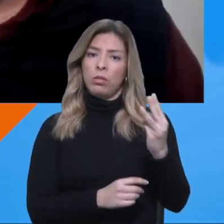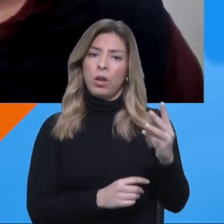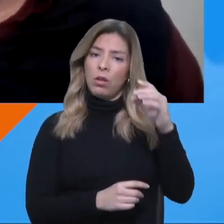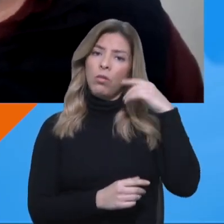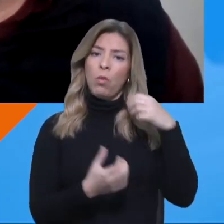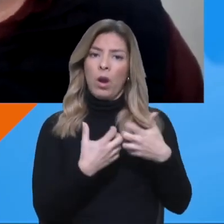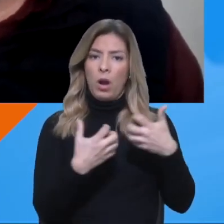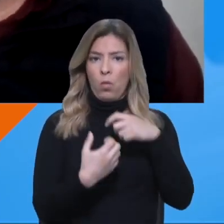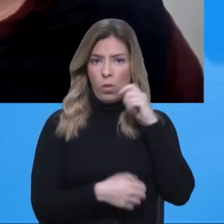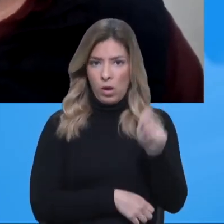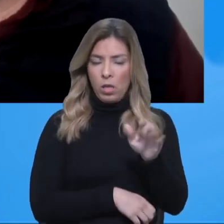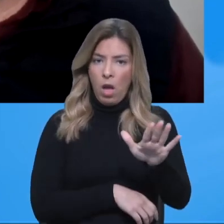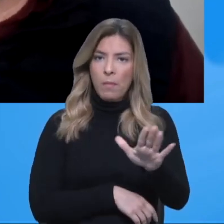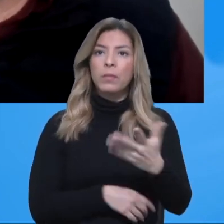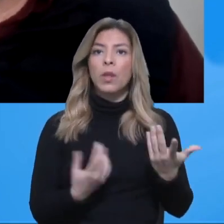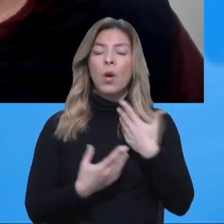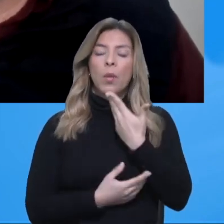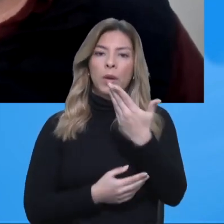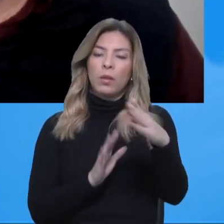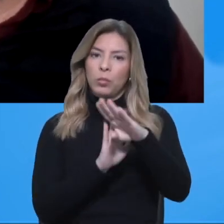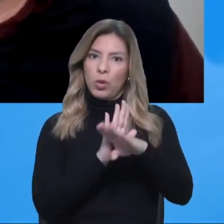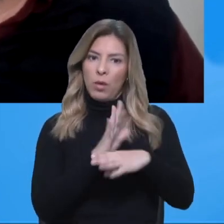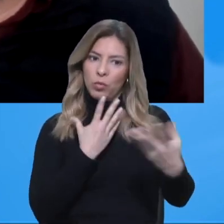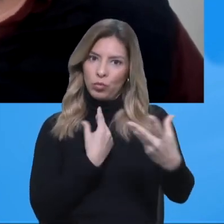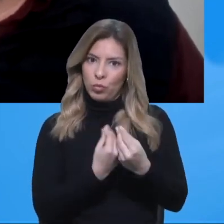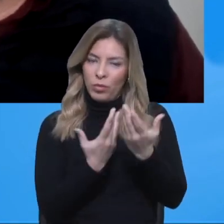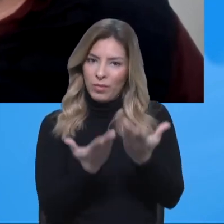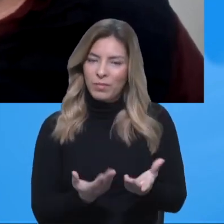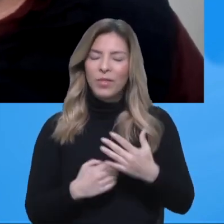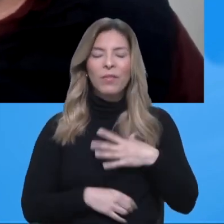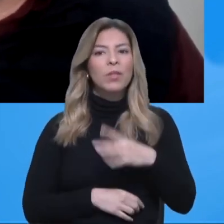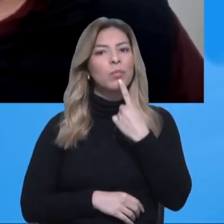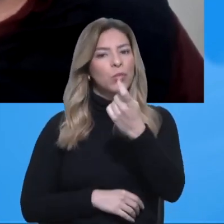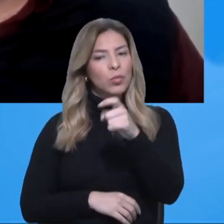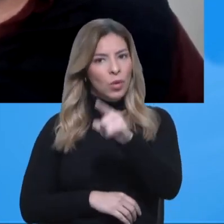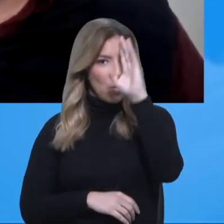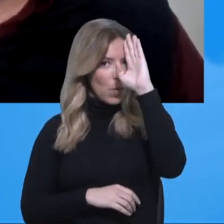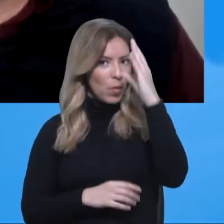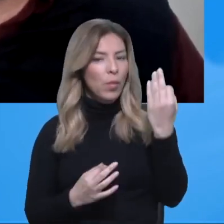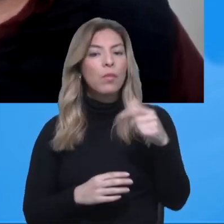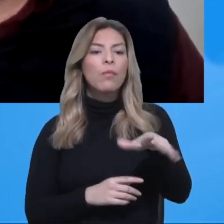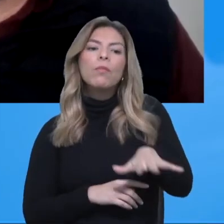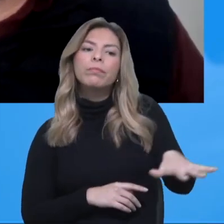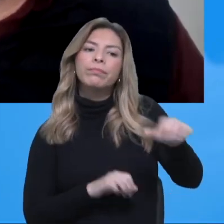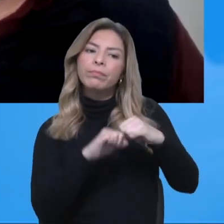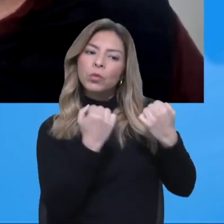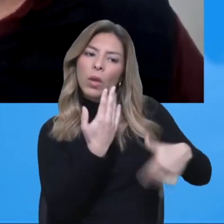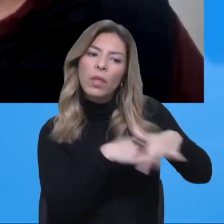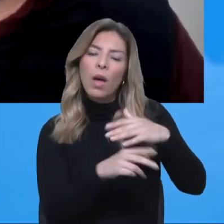obrigado por estares agora no programa Eclésia. E perguntava antes de mais de que forma é que os ucranianos, o